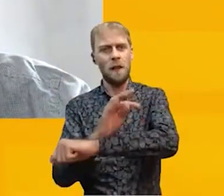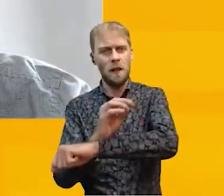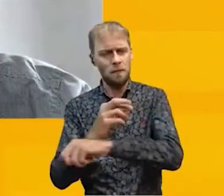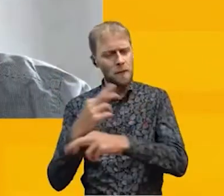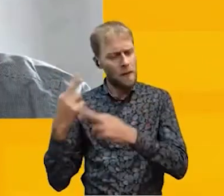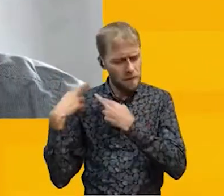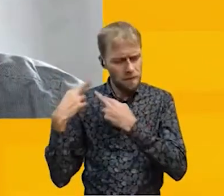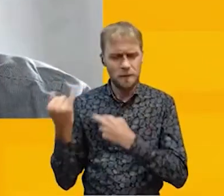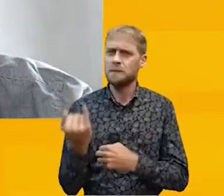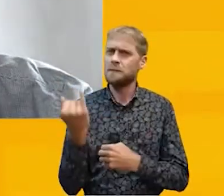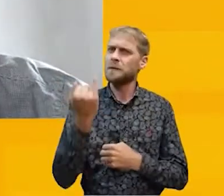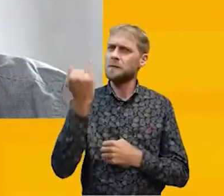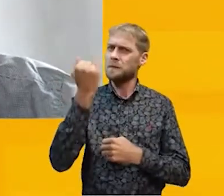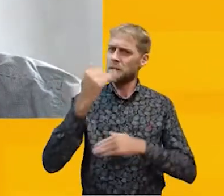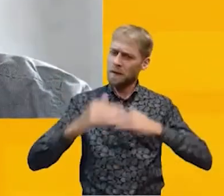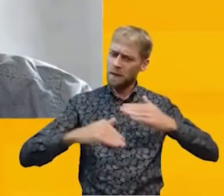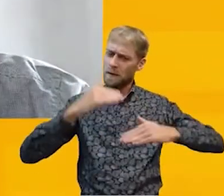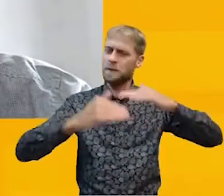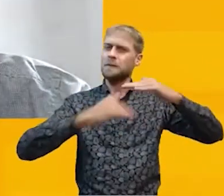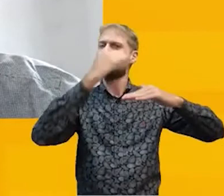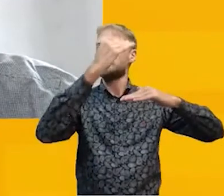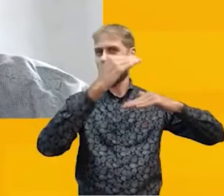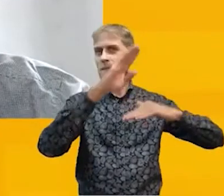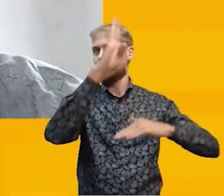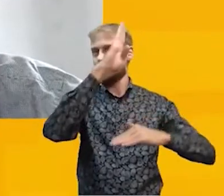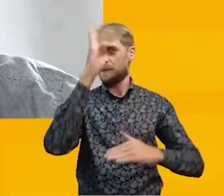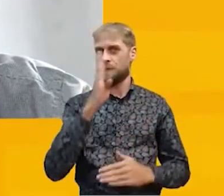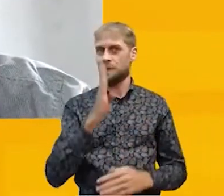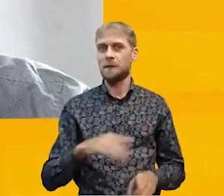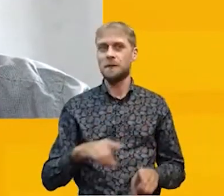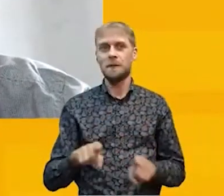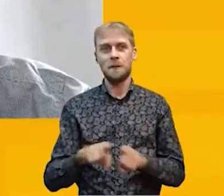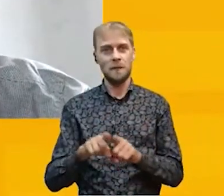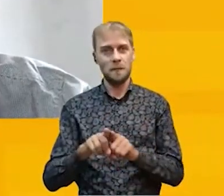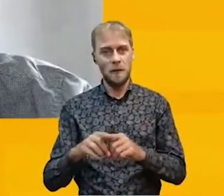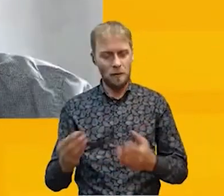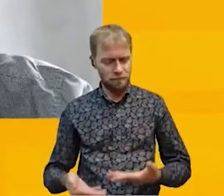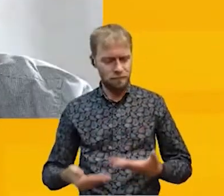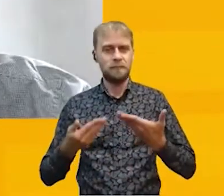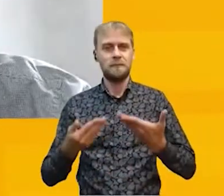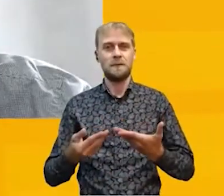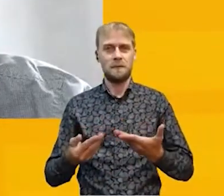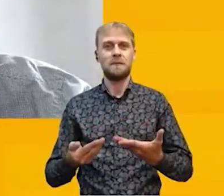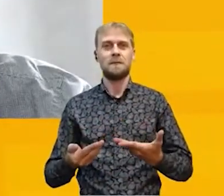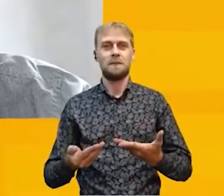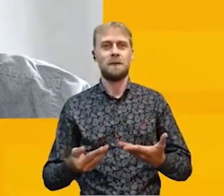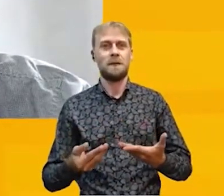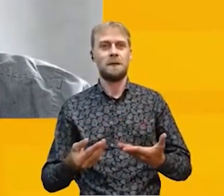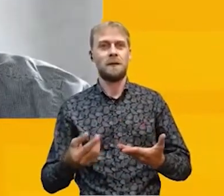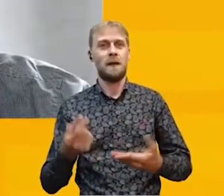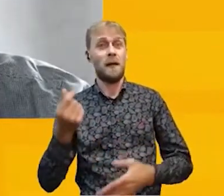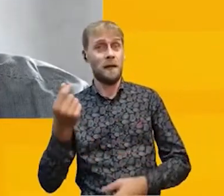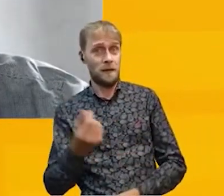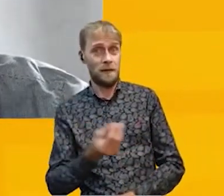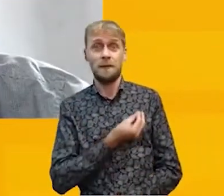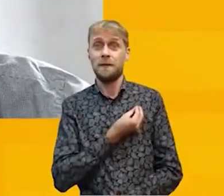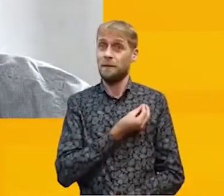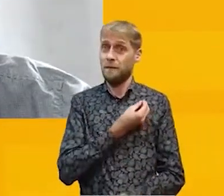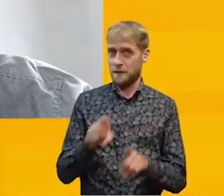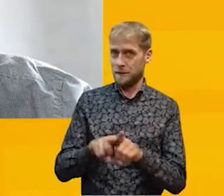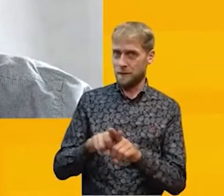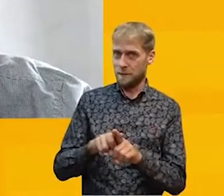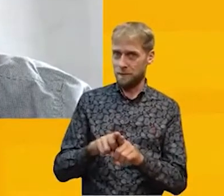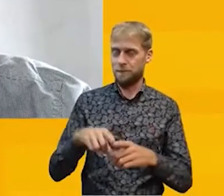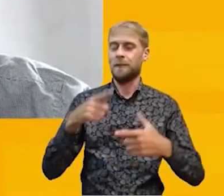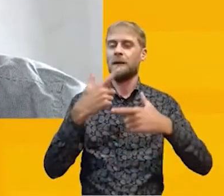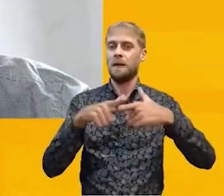crescimento da nossa nação, né? Com geração de riqueza e de vida. Os problemas que o Matopiba tem, que a gente já